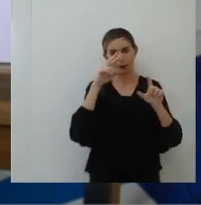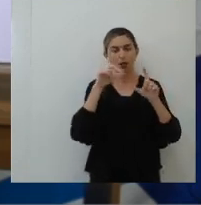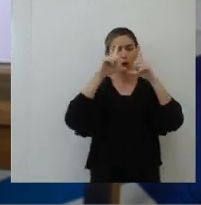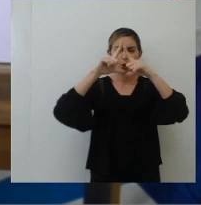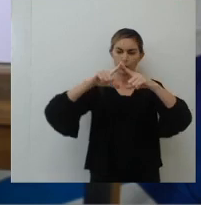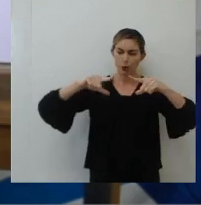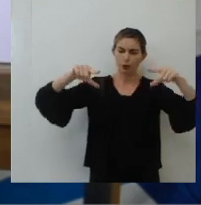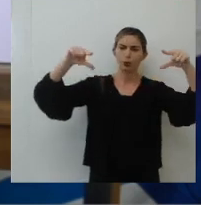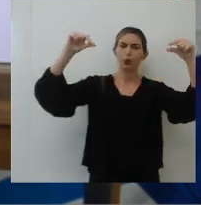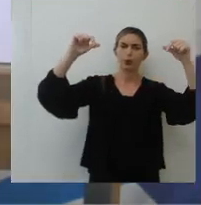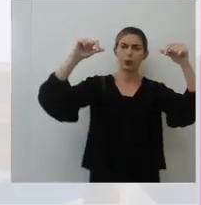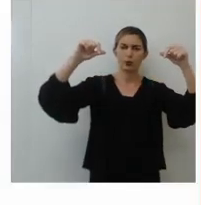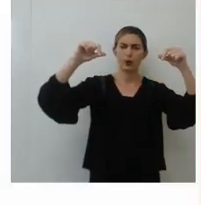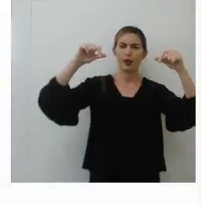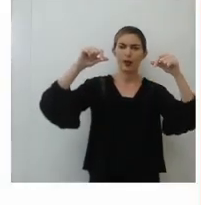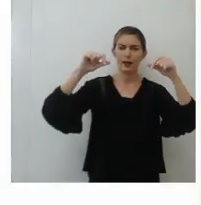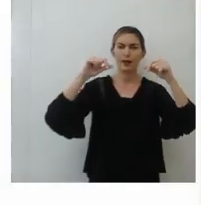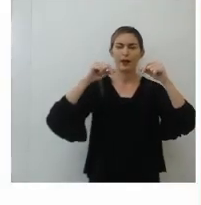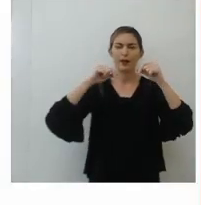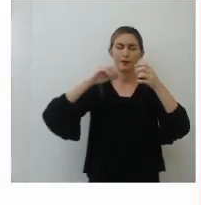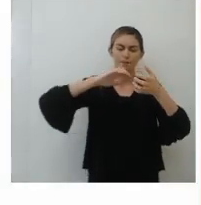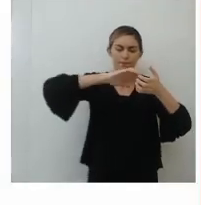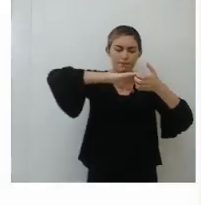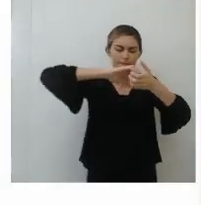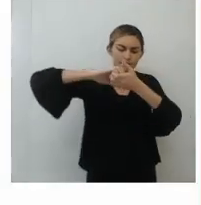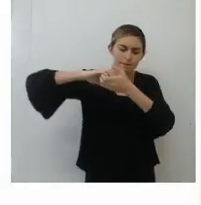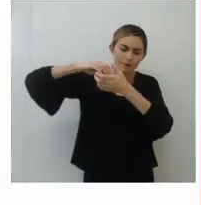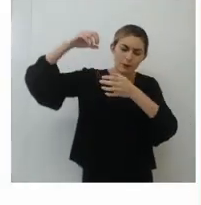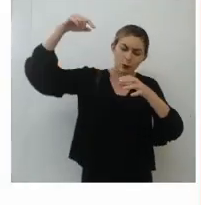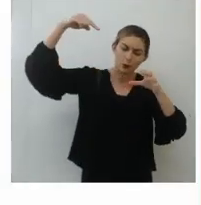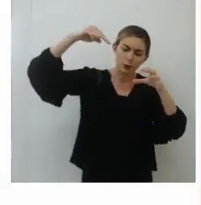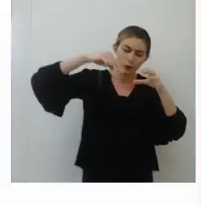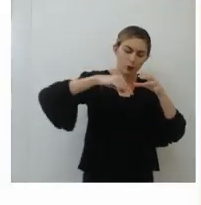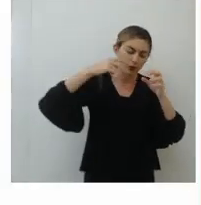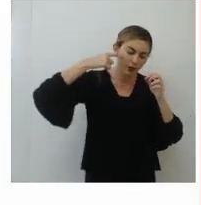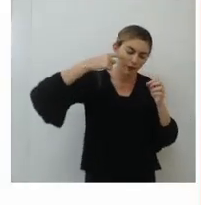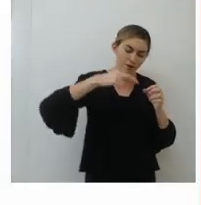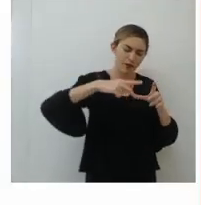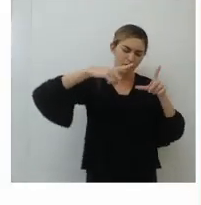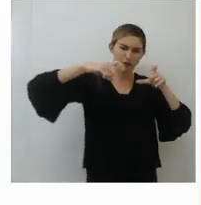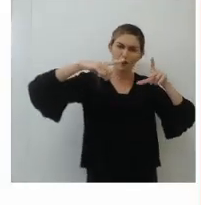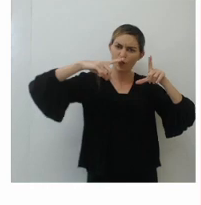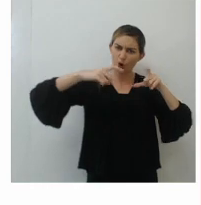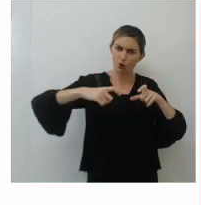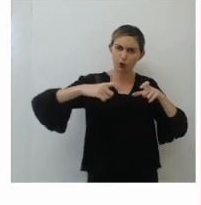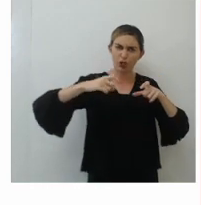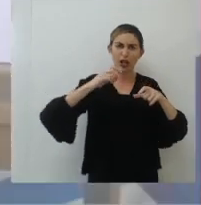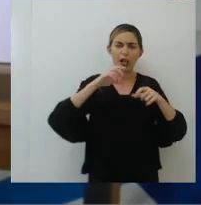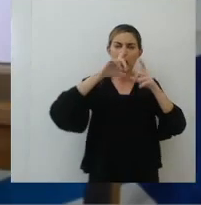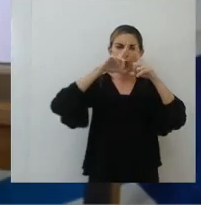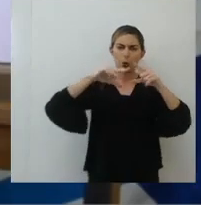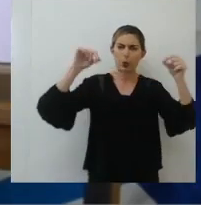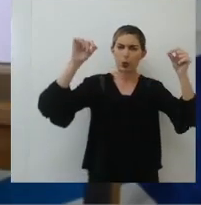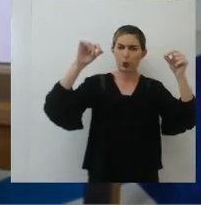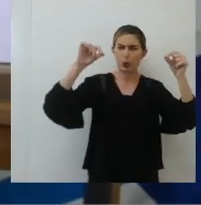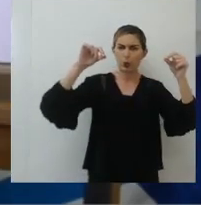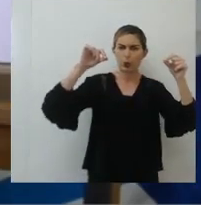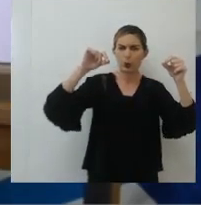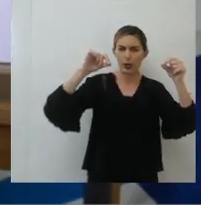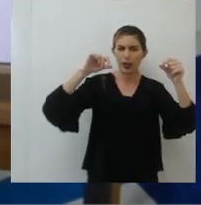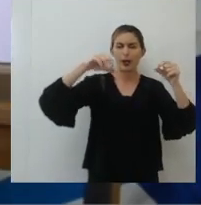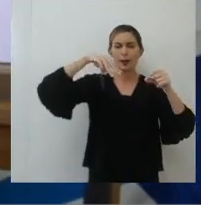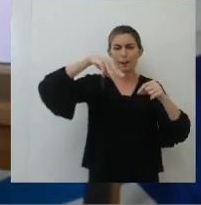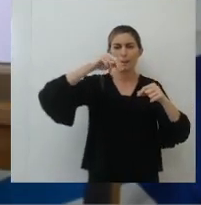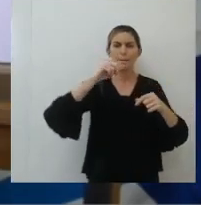lua malandrinha pela brechinha da telha, fotografando o meu cenário de amor. Gente, a lua não é malandrinha. Não tem como. É uma